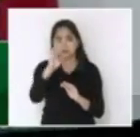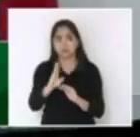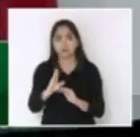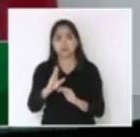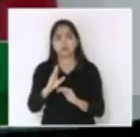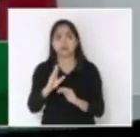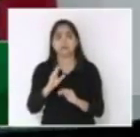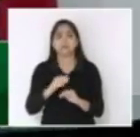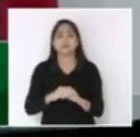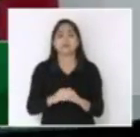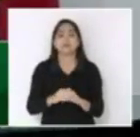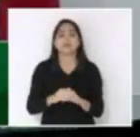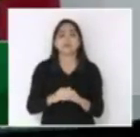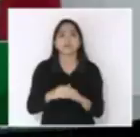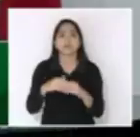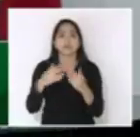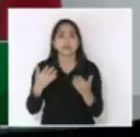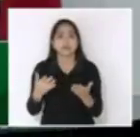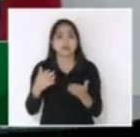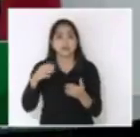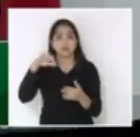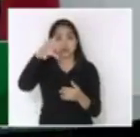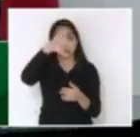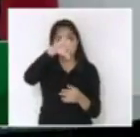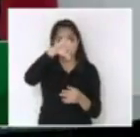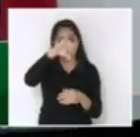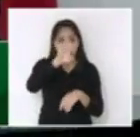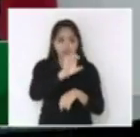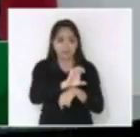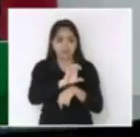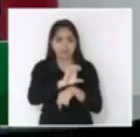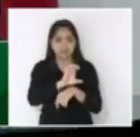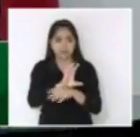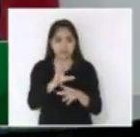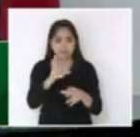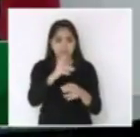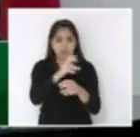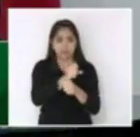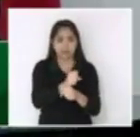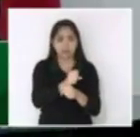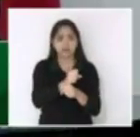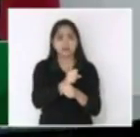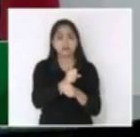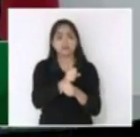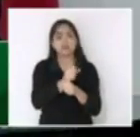Portanto, apenas 9 estados apresentam melhorias em seus resultados nesta edição.